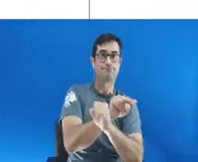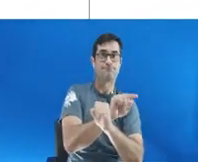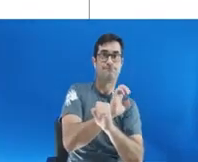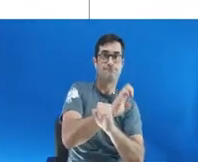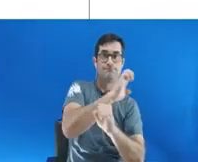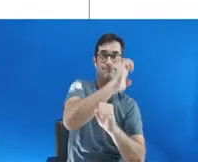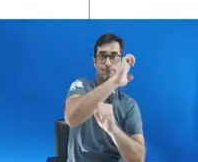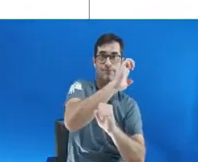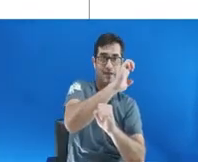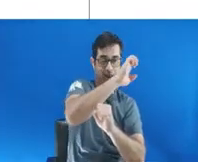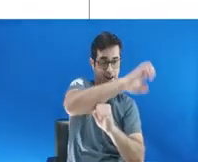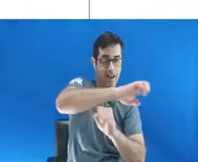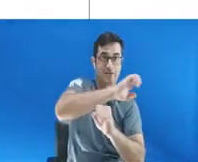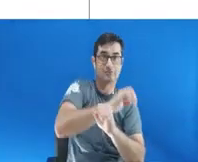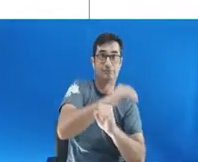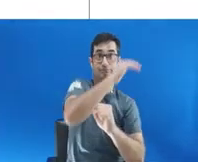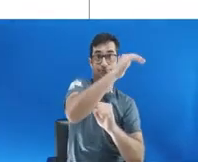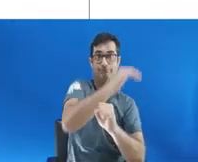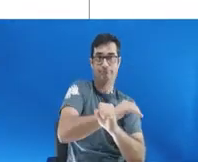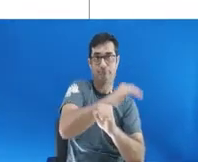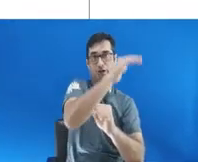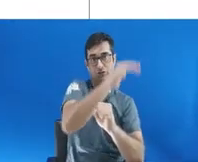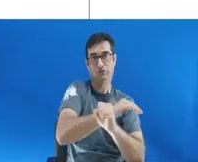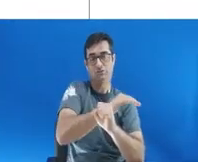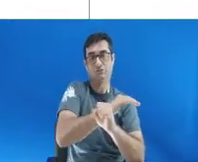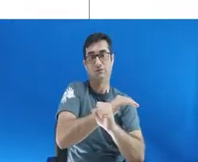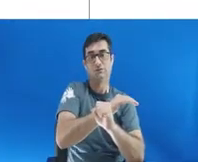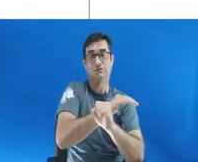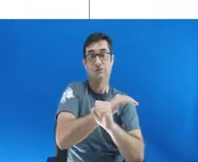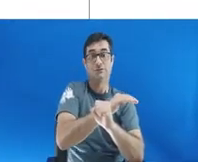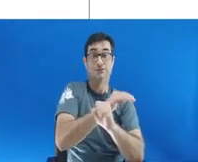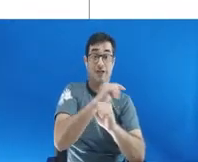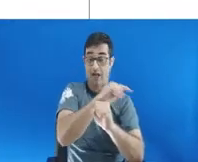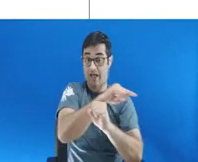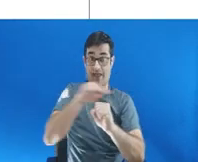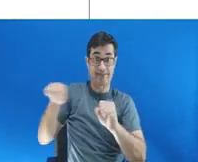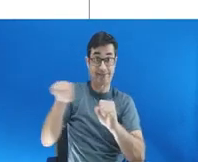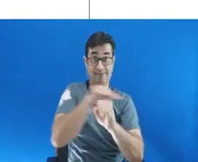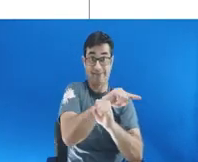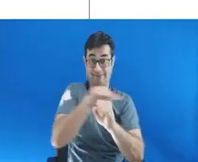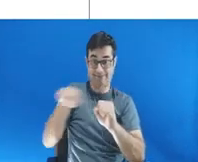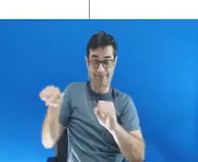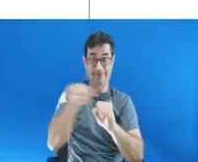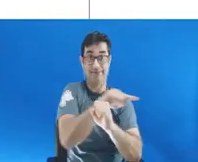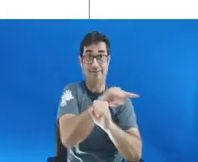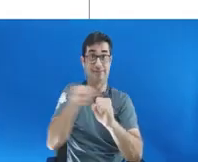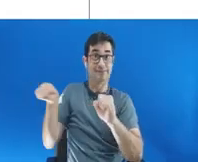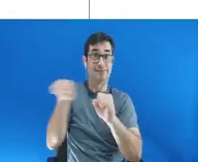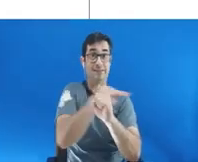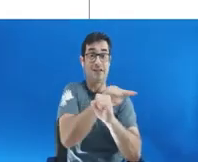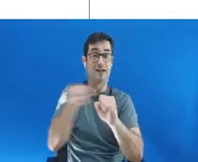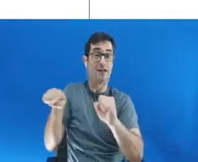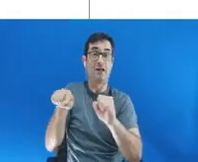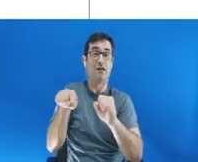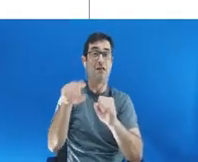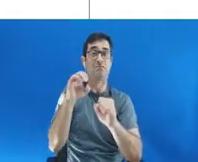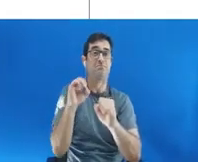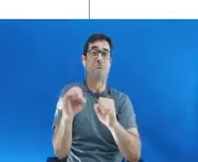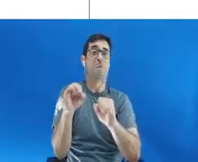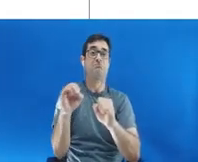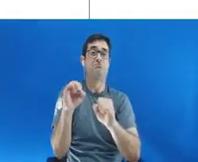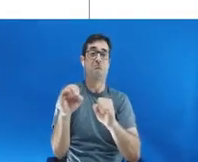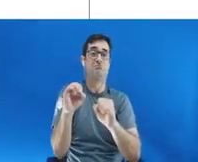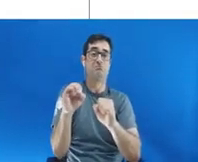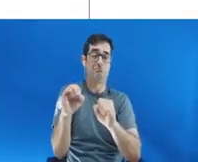que a probabilidade é 0. Então, se eu colocar o elétron aqui, ele vai sentir uma atração maior pelo núcleo do que